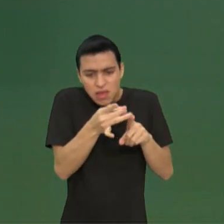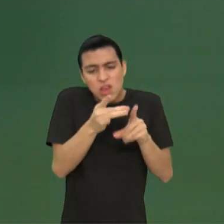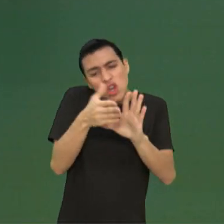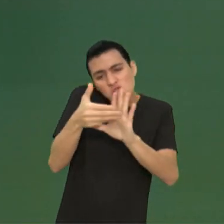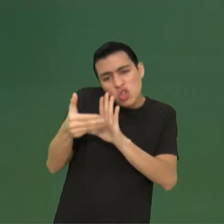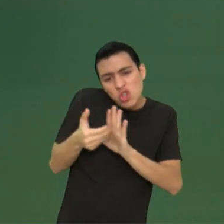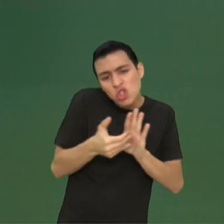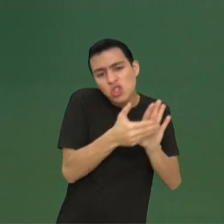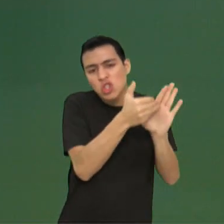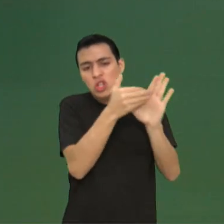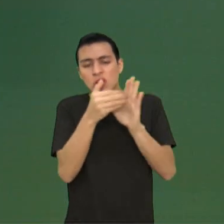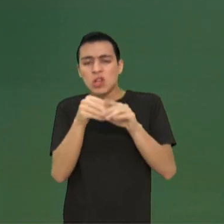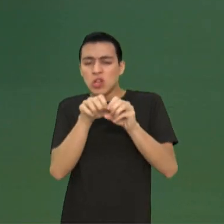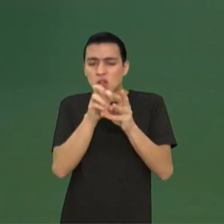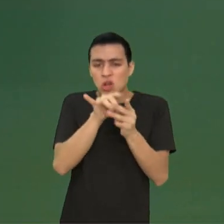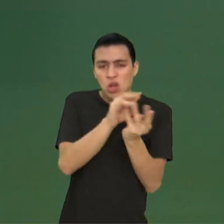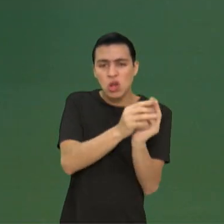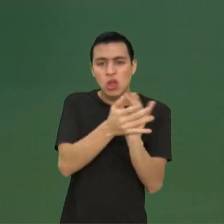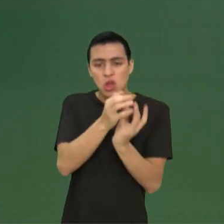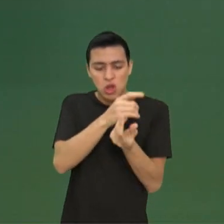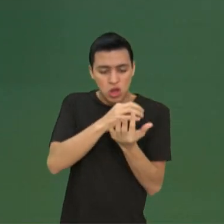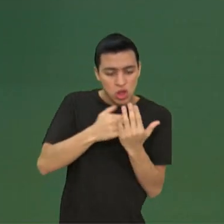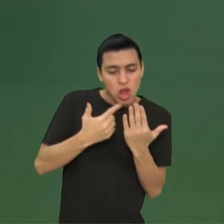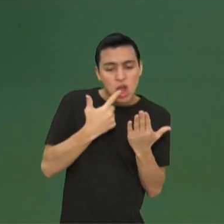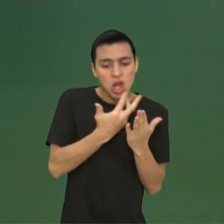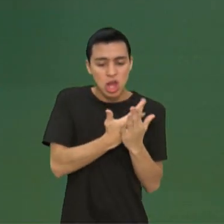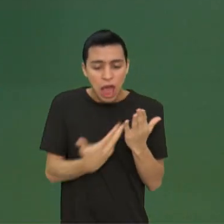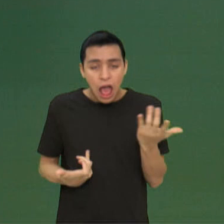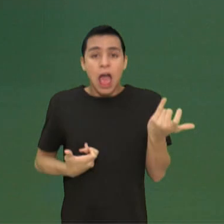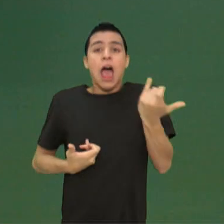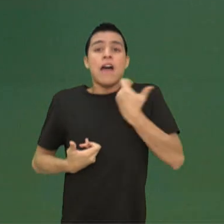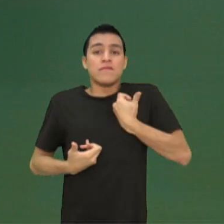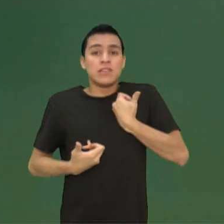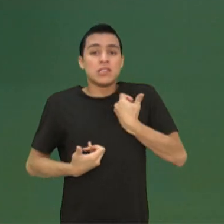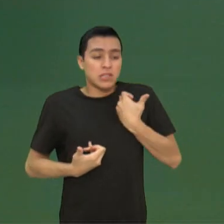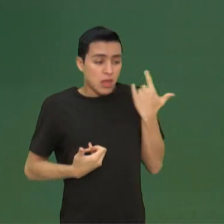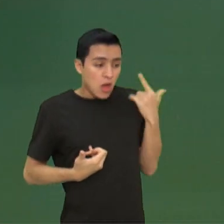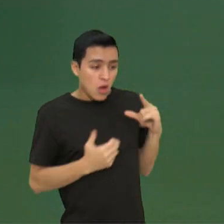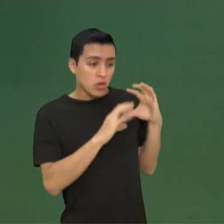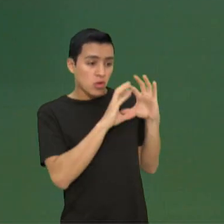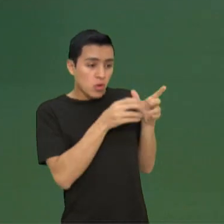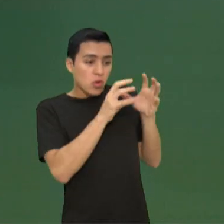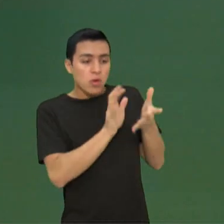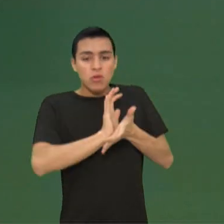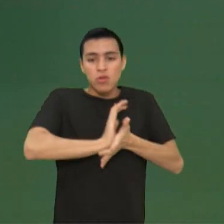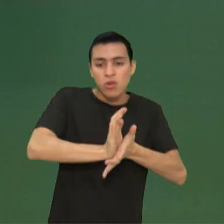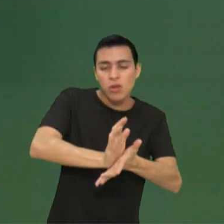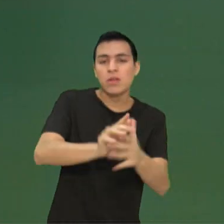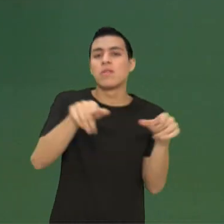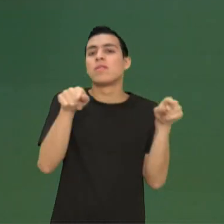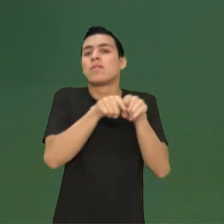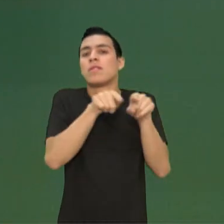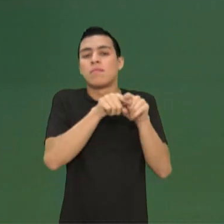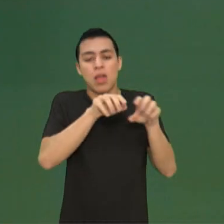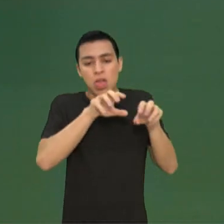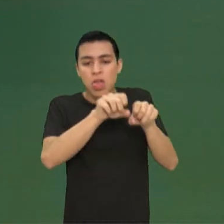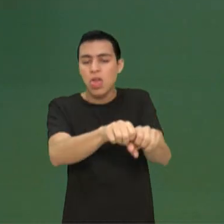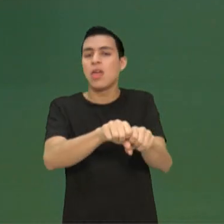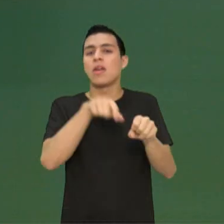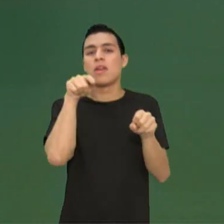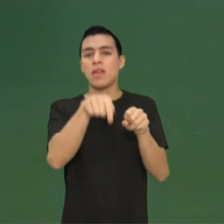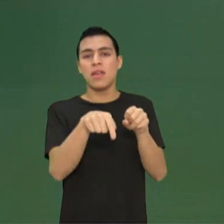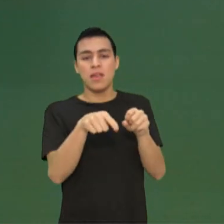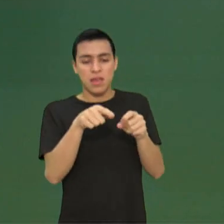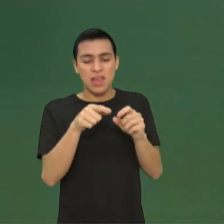com essas determinadas proteínas no sangue, que são sinalizadores para outros macrófagos destruírem também. Esses são os